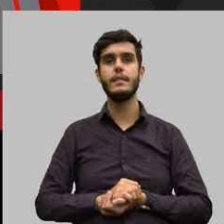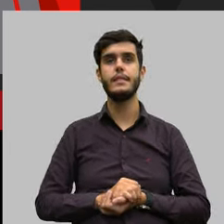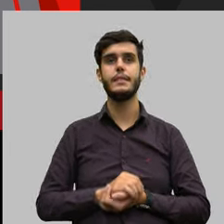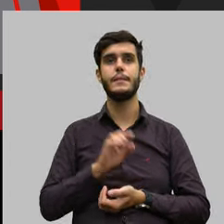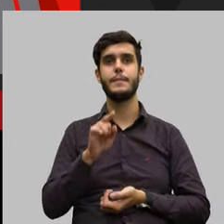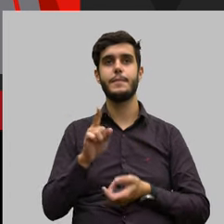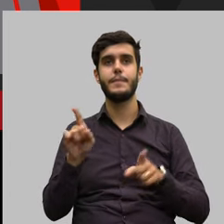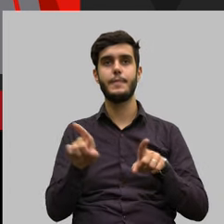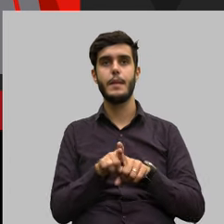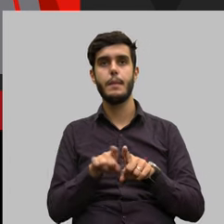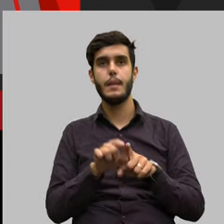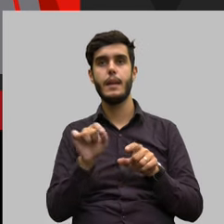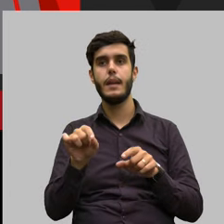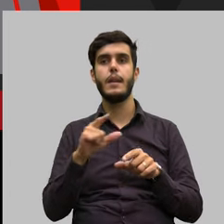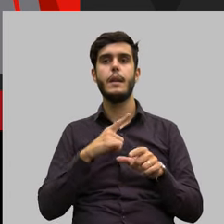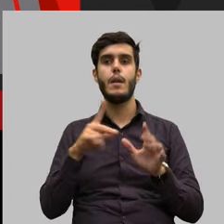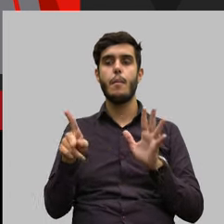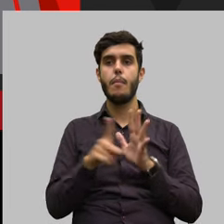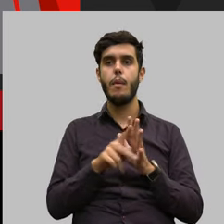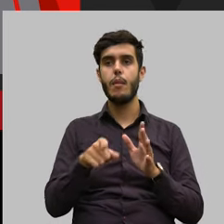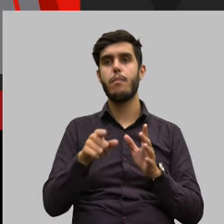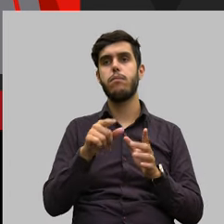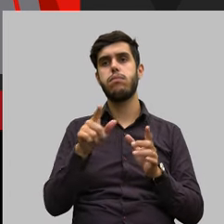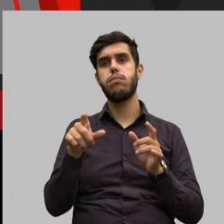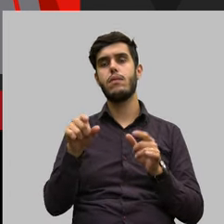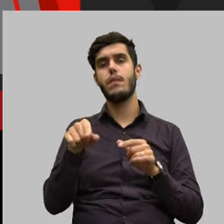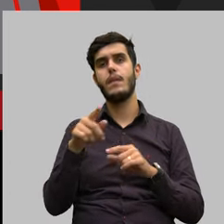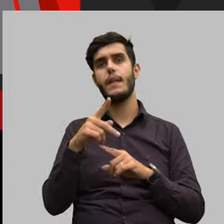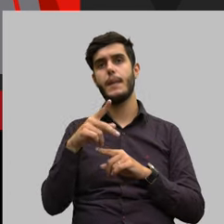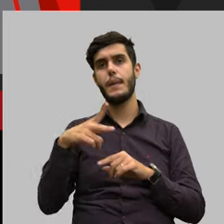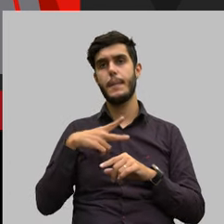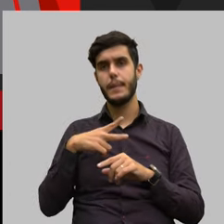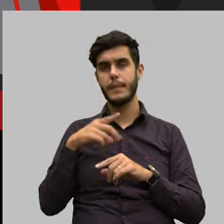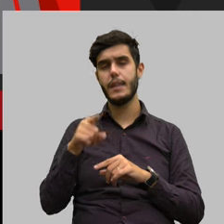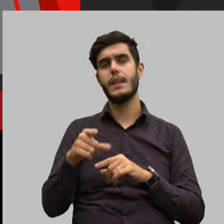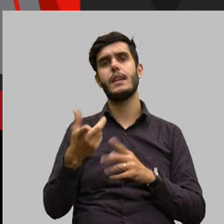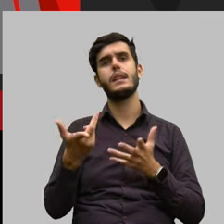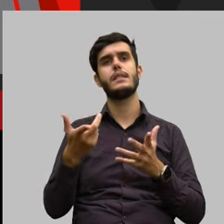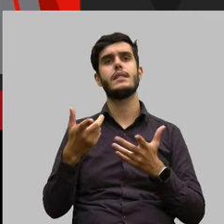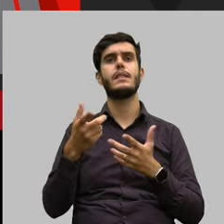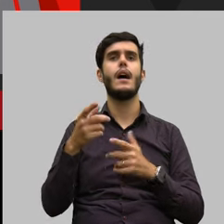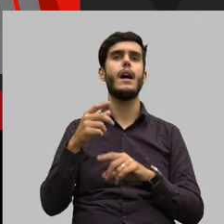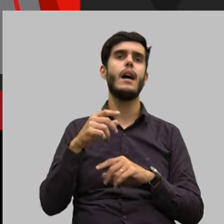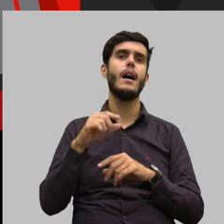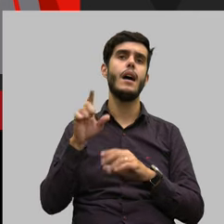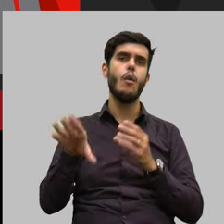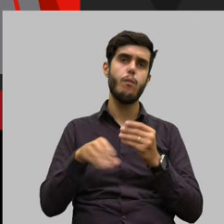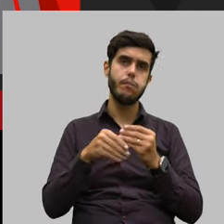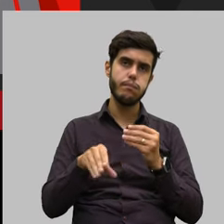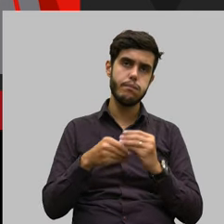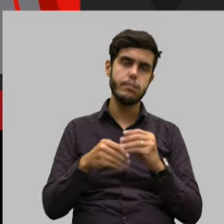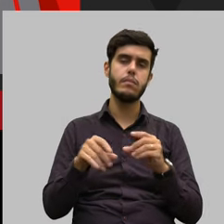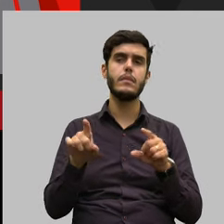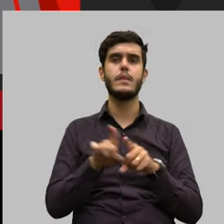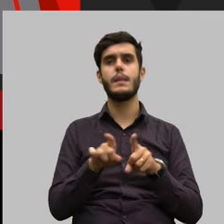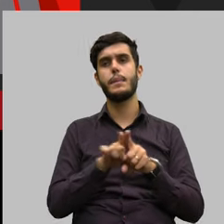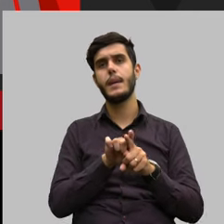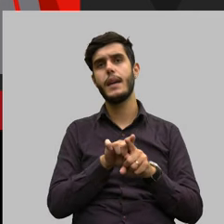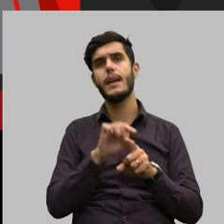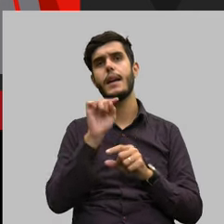a a adequação da Previdência a previdência complementar as medidas de pessoal e não há nenhuma